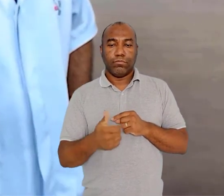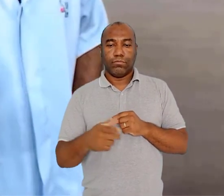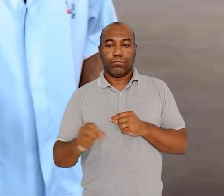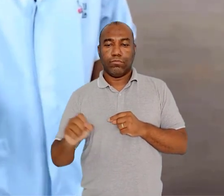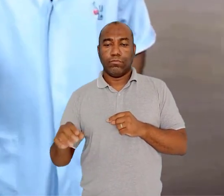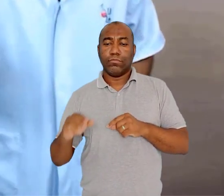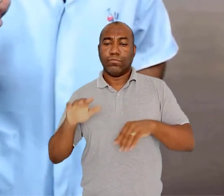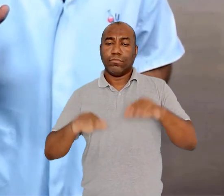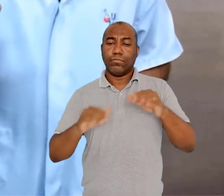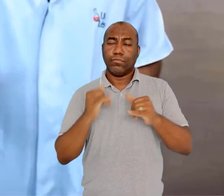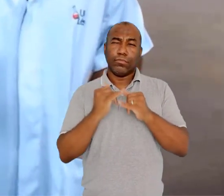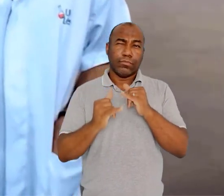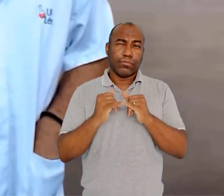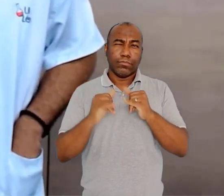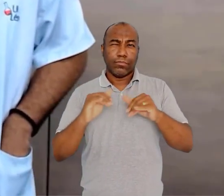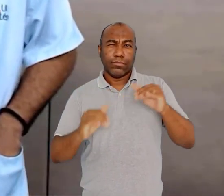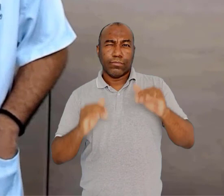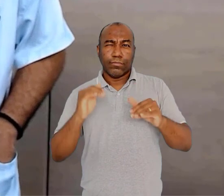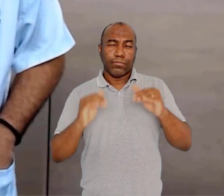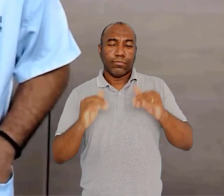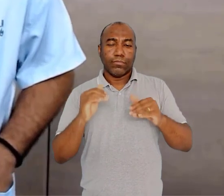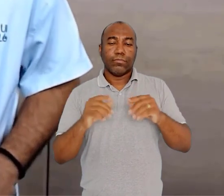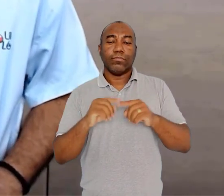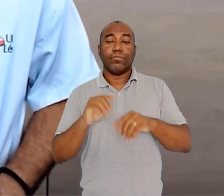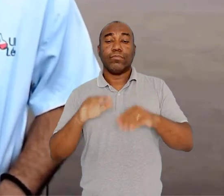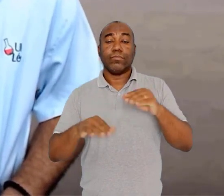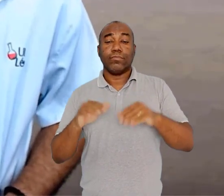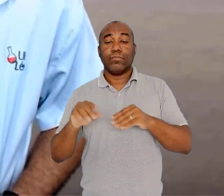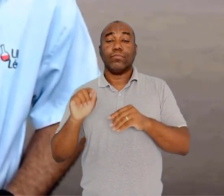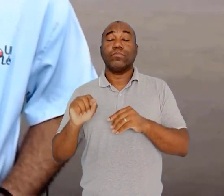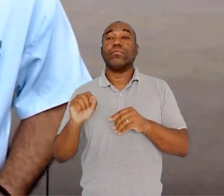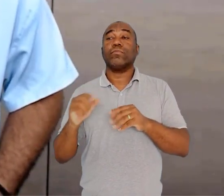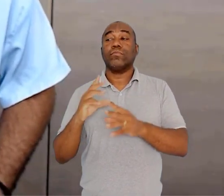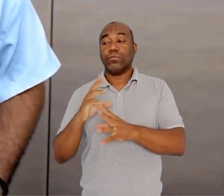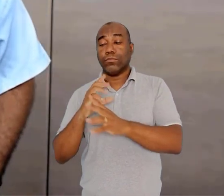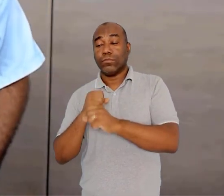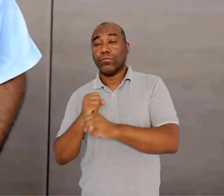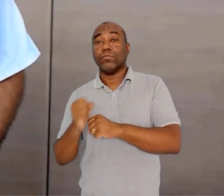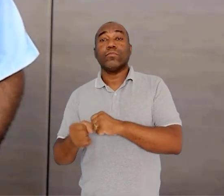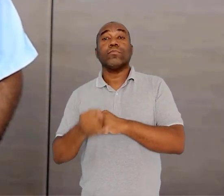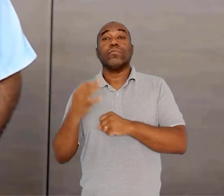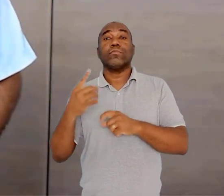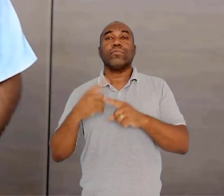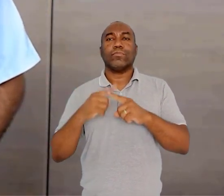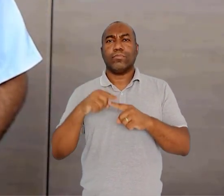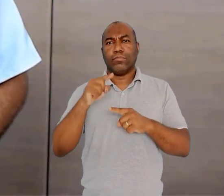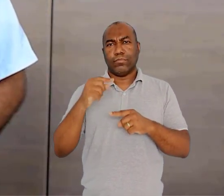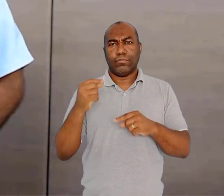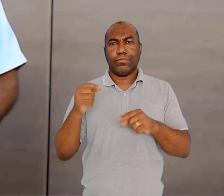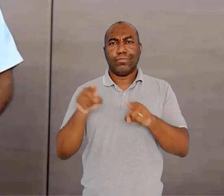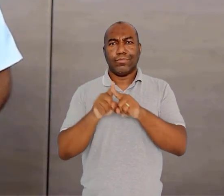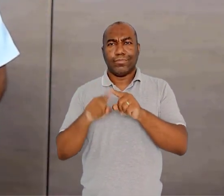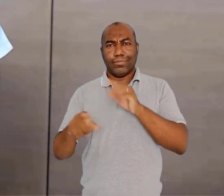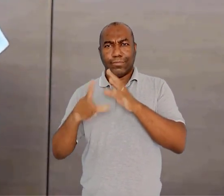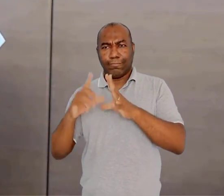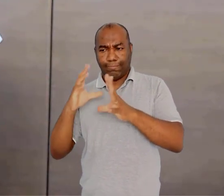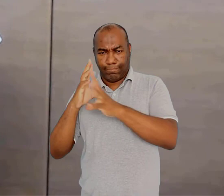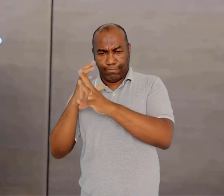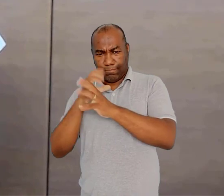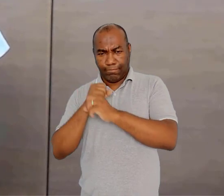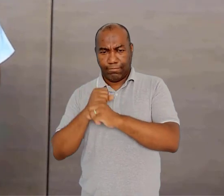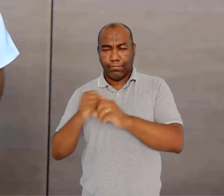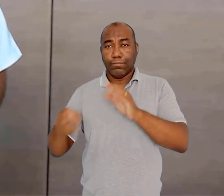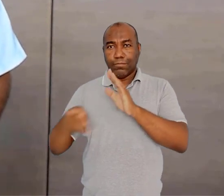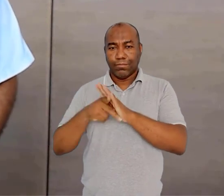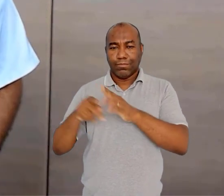pouquinho para trás? Pode, porque geralmente os exercícios pedem valores aproximados. Até porque vocês não têm tanto tempo de resolver uma questão dessa no